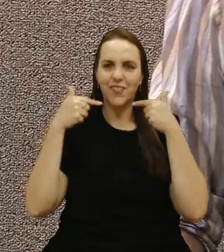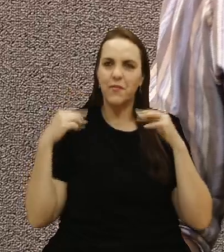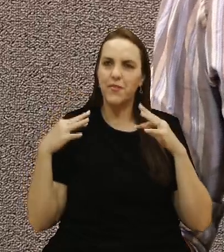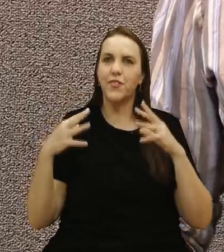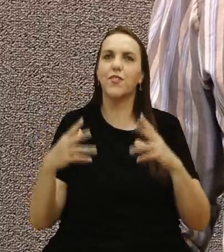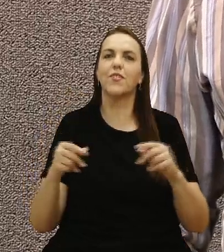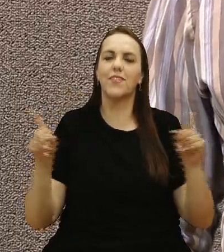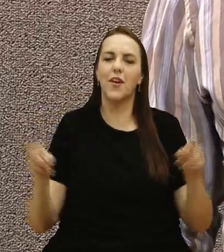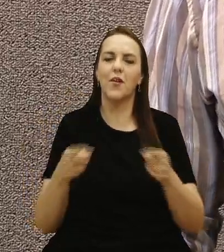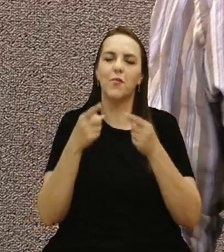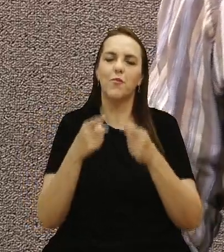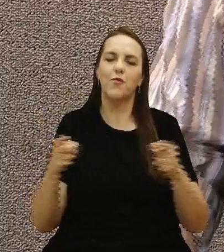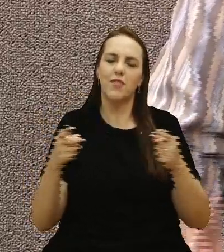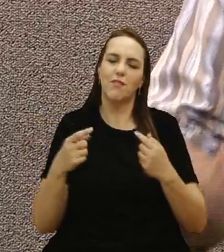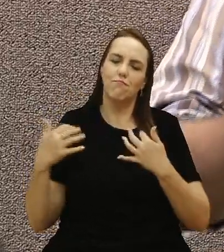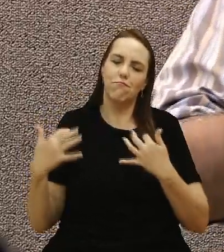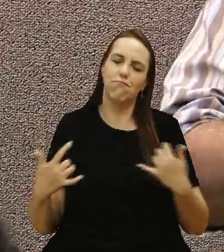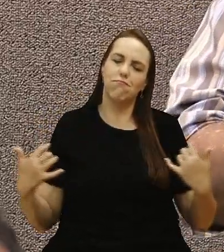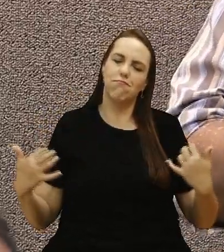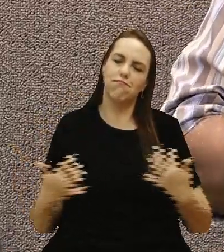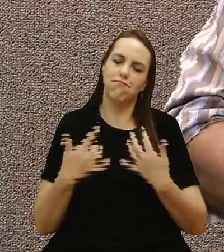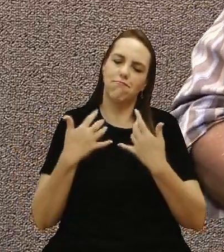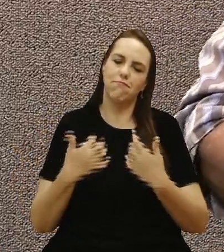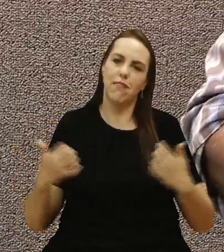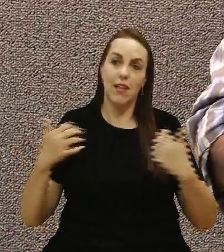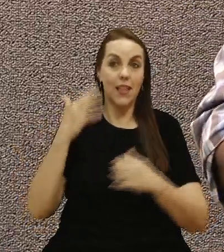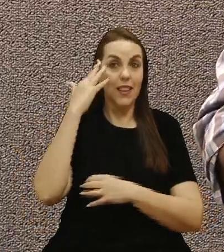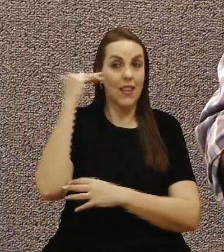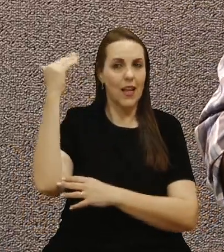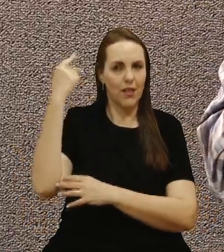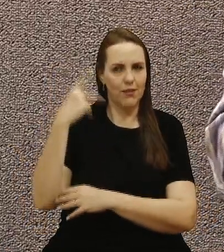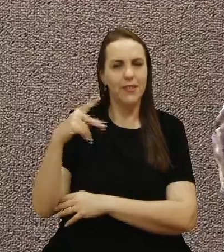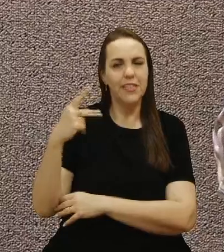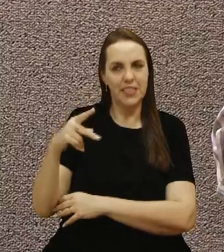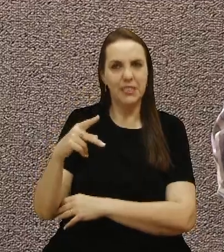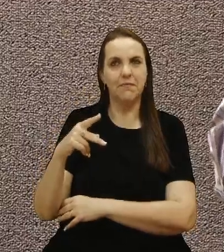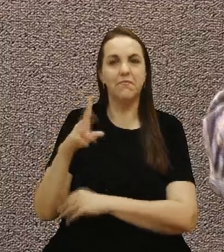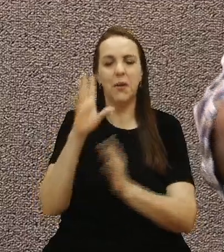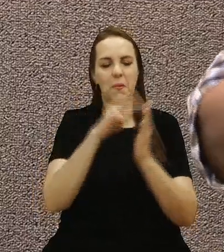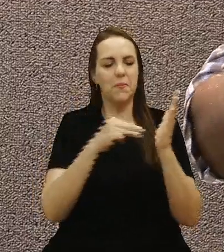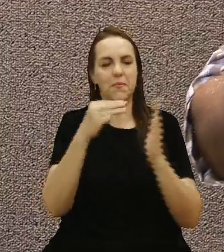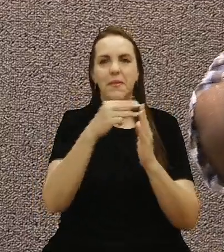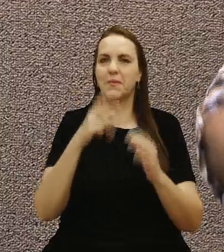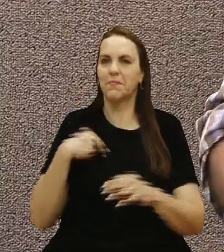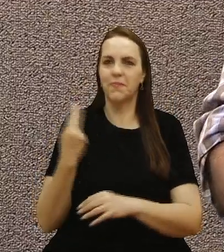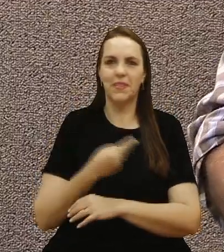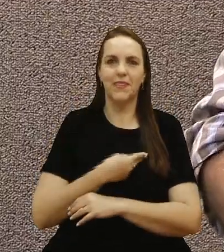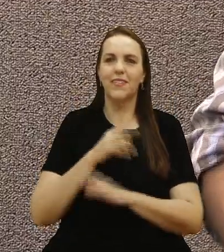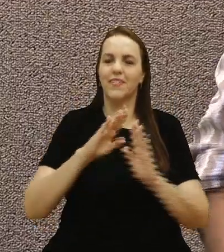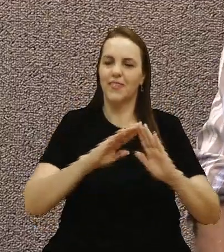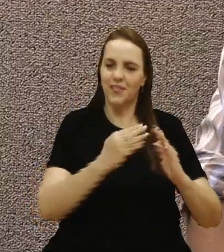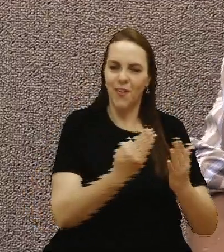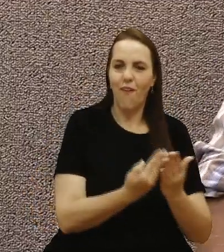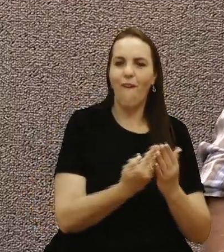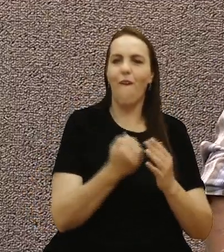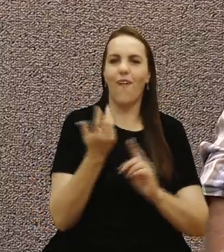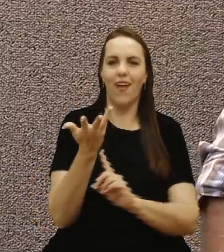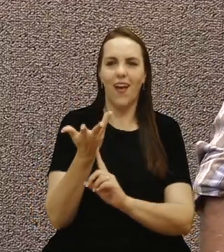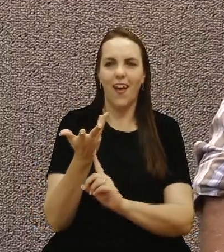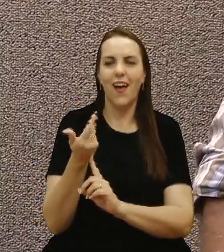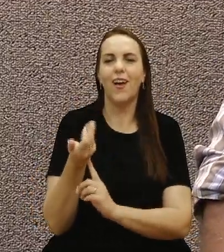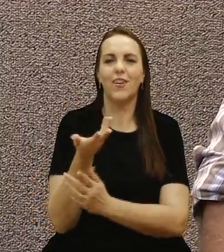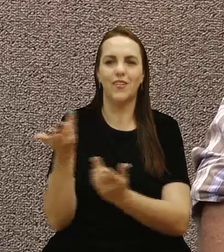através da música seu talento. Ele é um exemplo para nós na escola, é um exemplo para nós como artista.